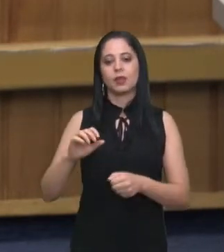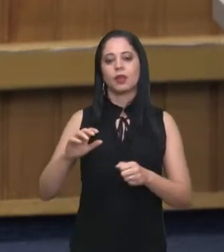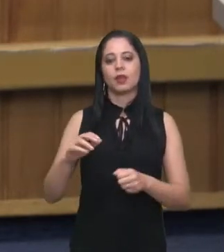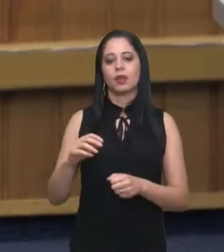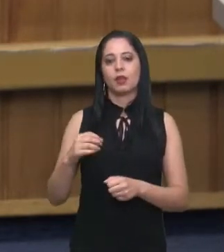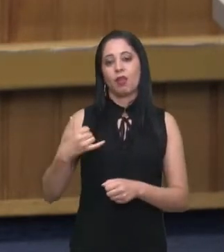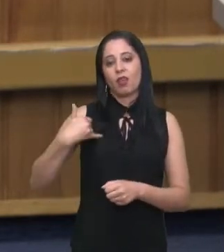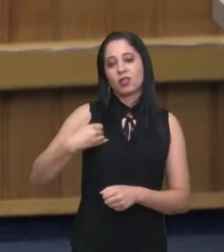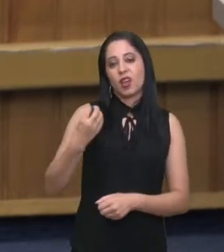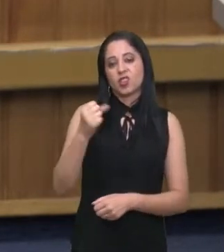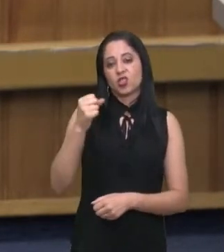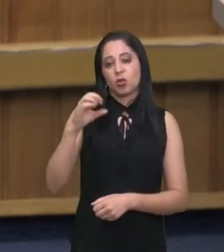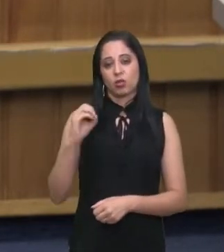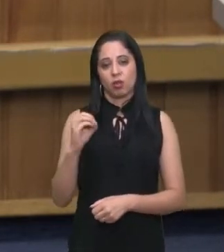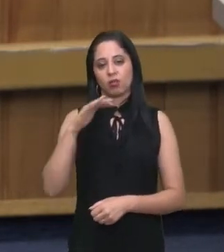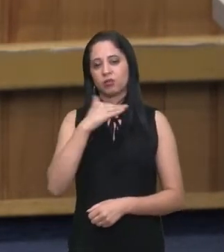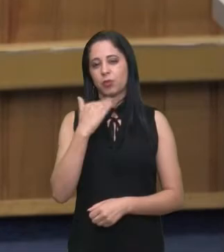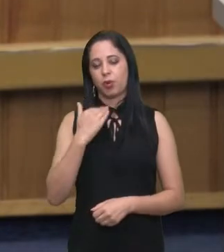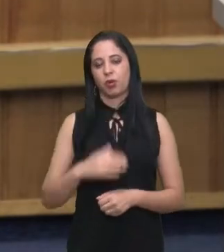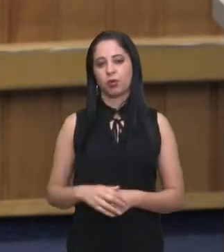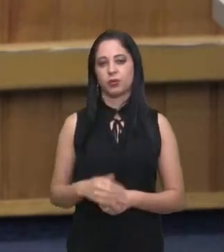minuto de silêncio aí em homenagem a ela.